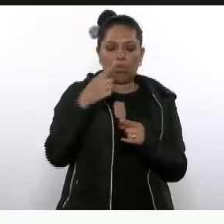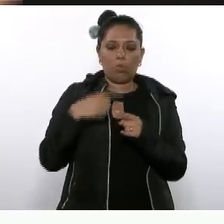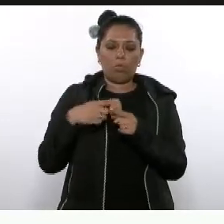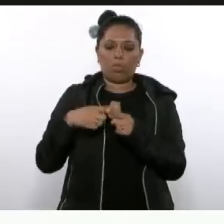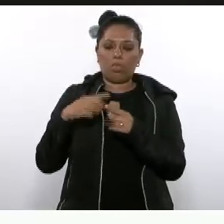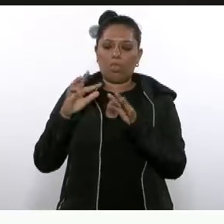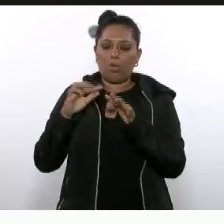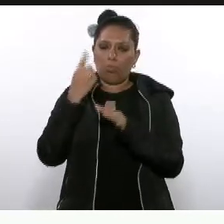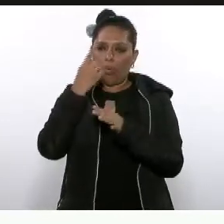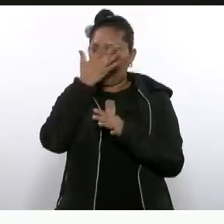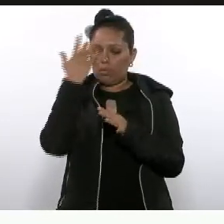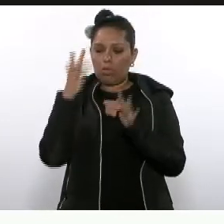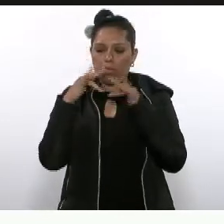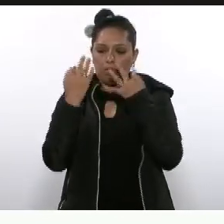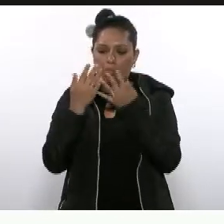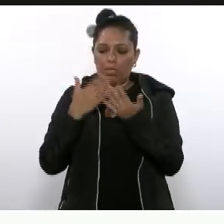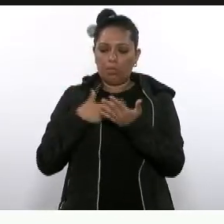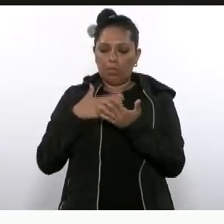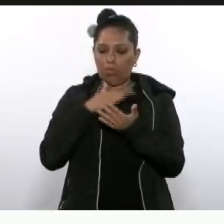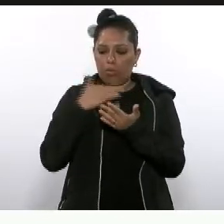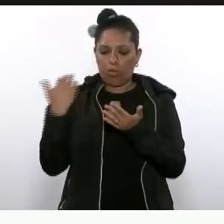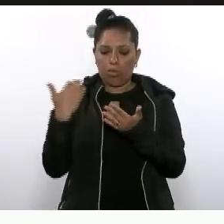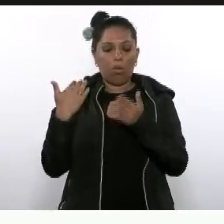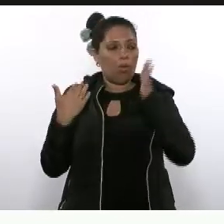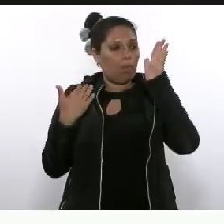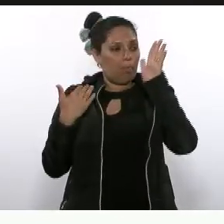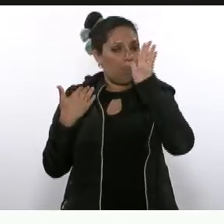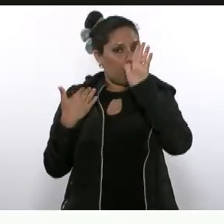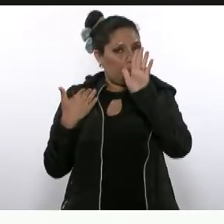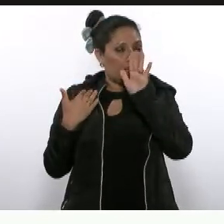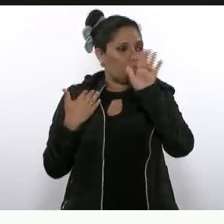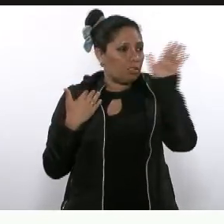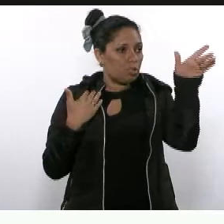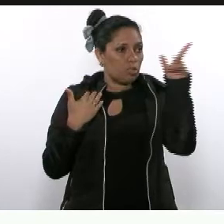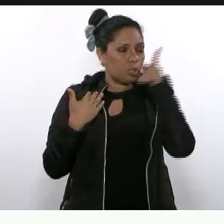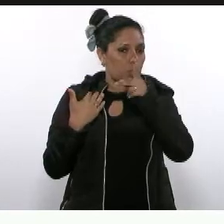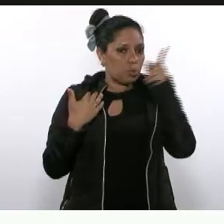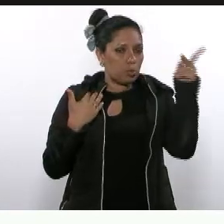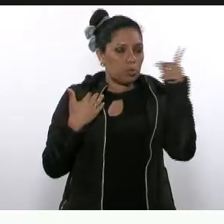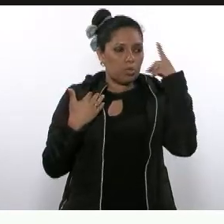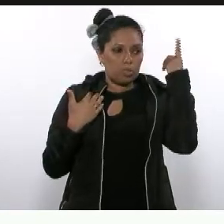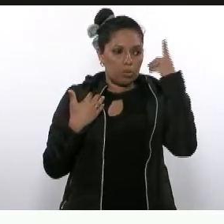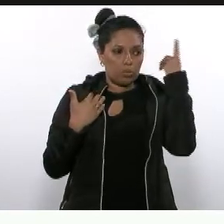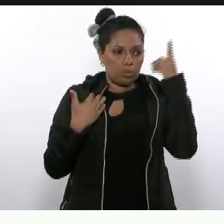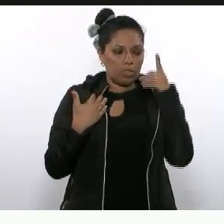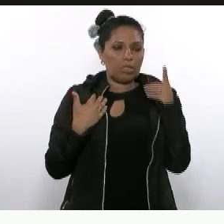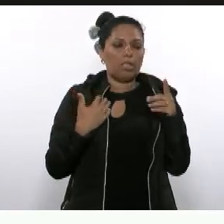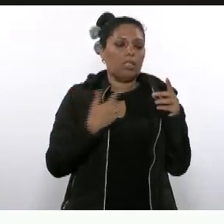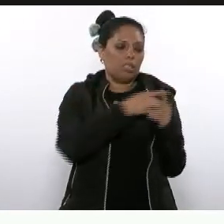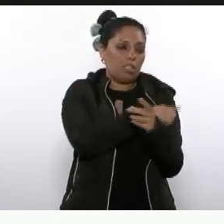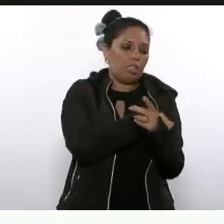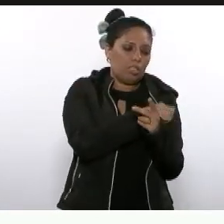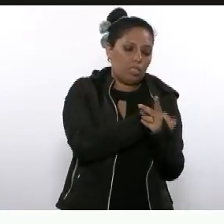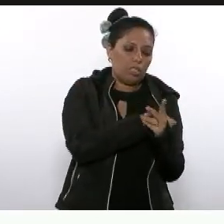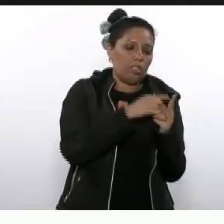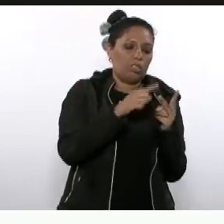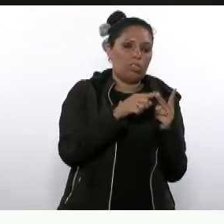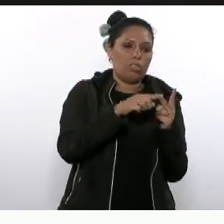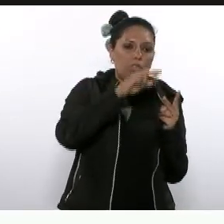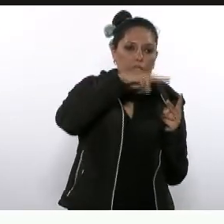a deputada Mônica Francisco e a deputada enfermeira Rejane estavam lá para presidir essa audiência. Então, eu acho que